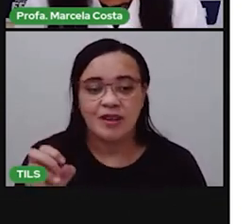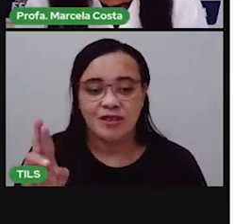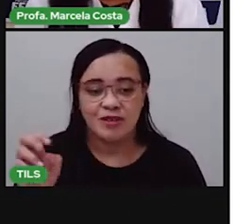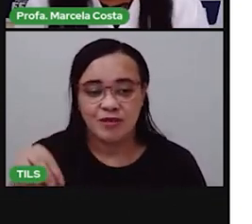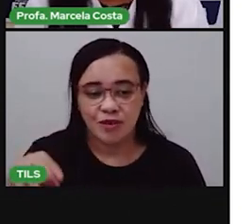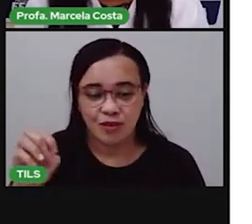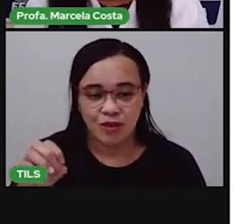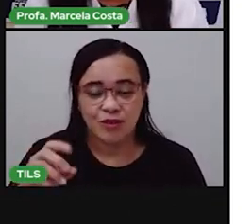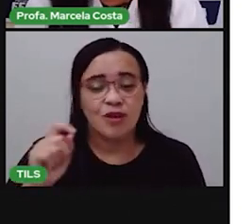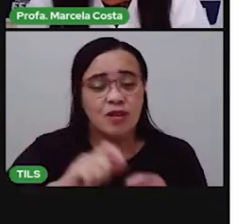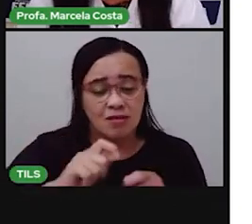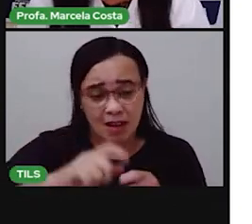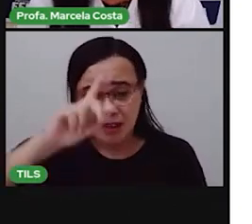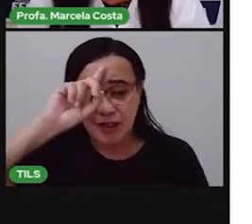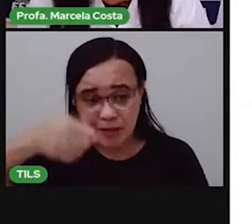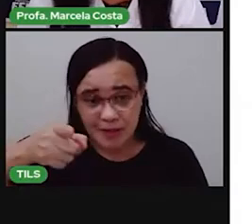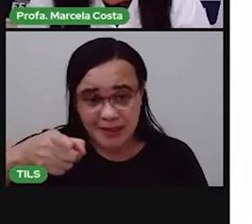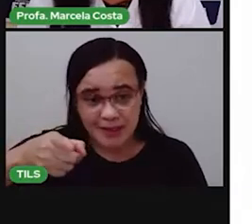faz o que mando.